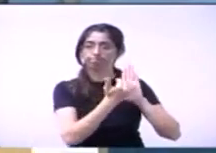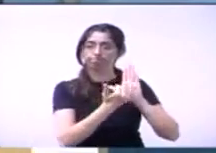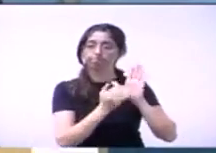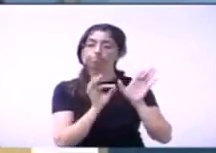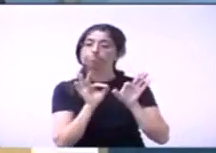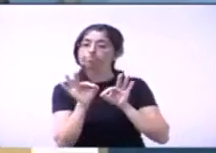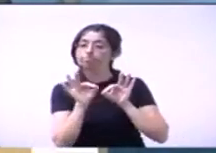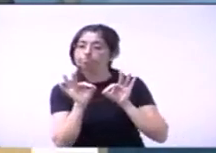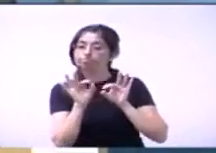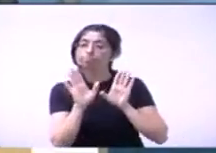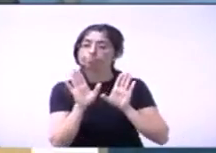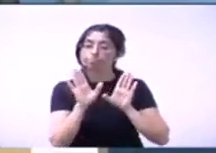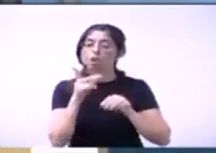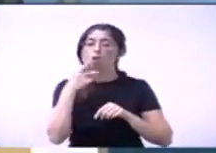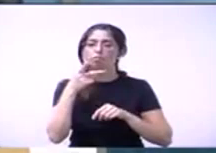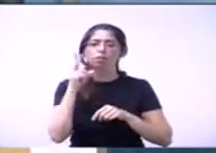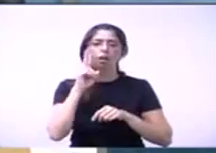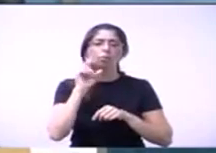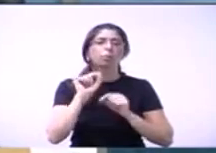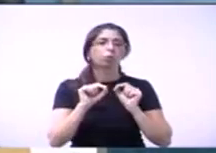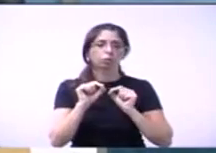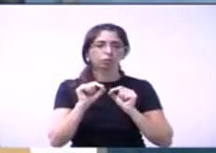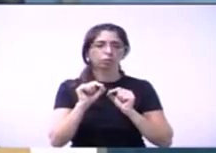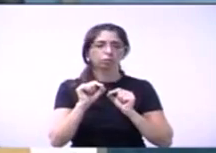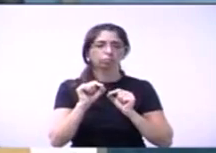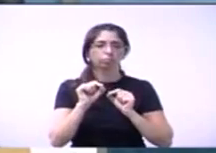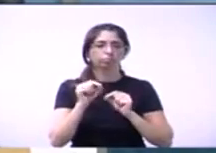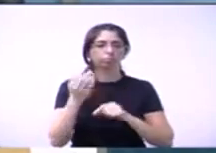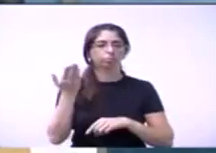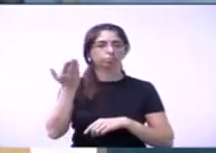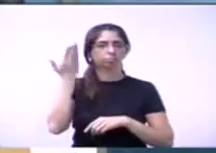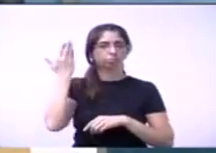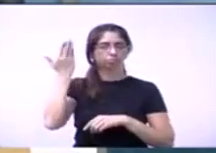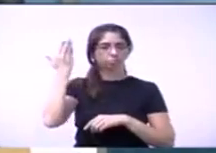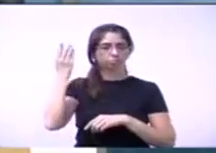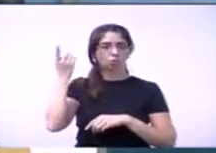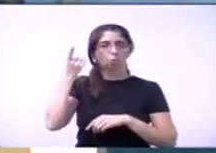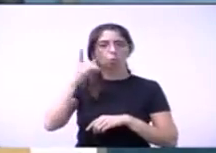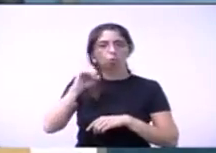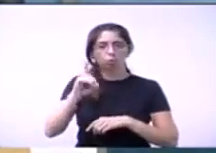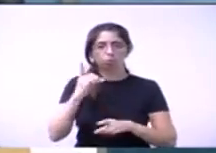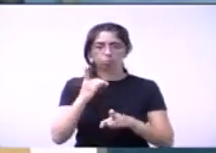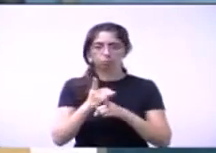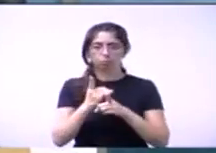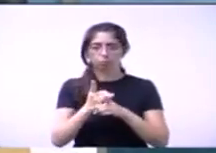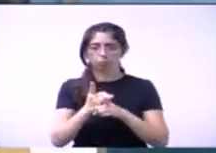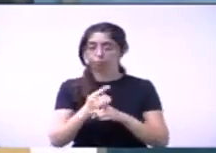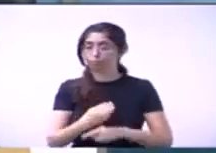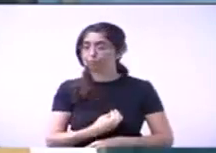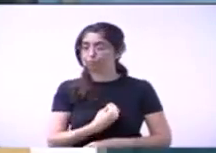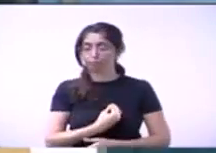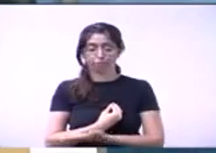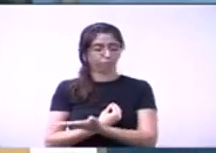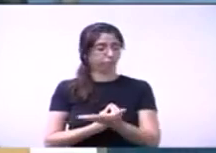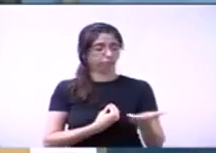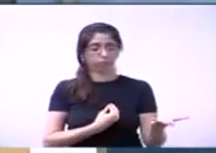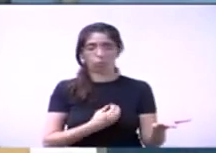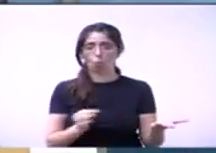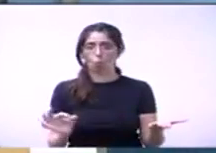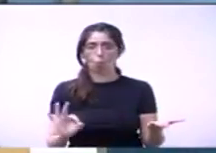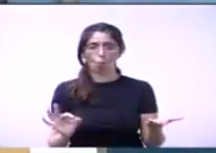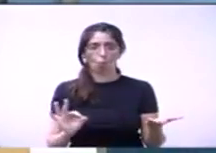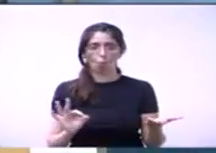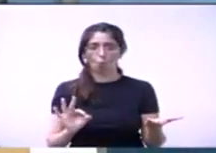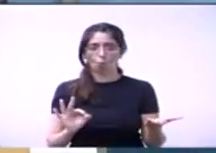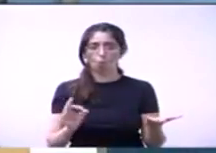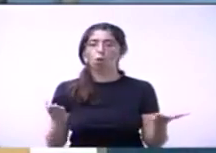última sessão, infelizmente, a maioria não estava presente, graças a Deus, hoje estão todos presentes,